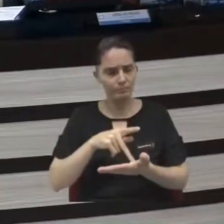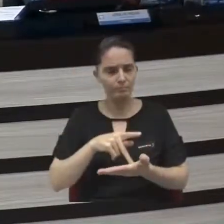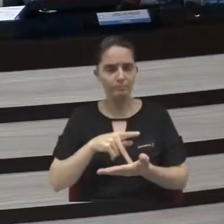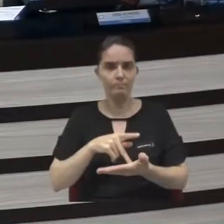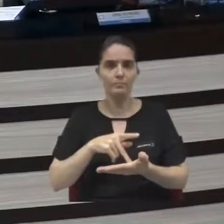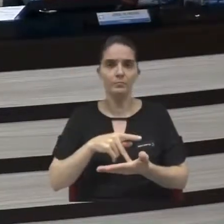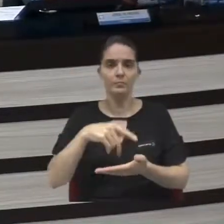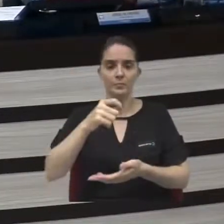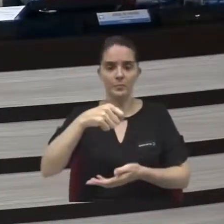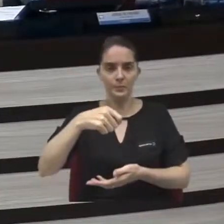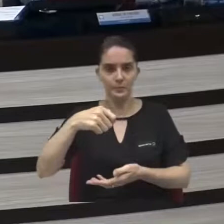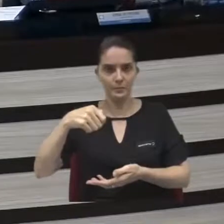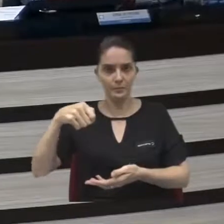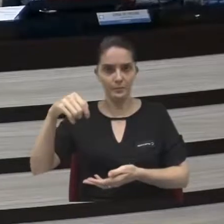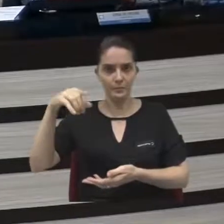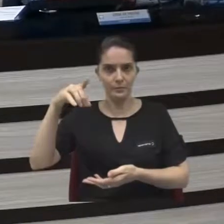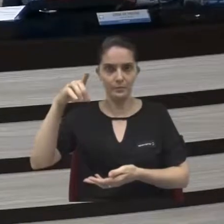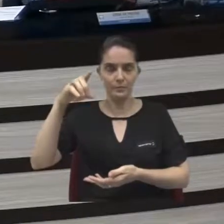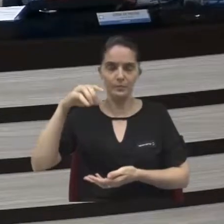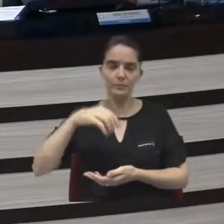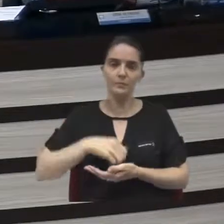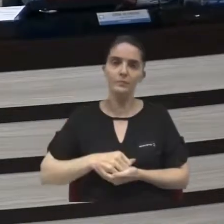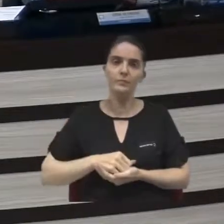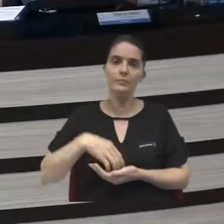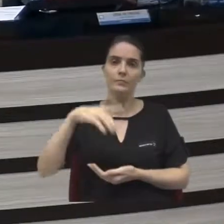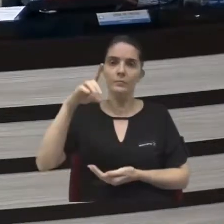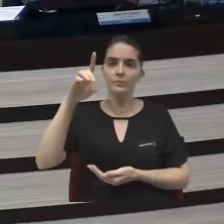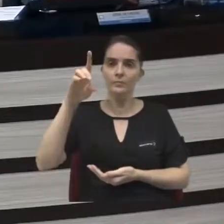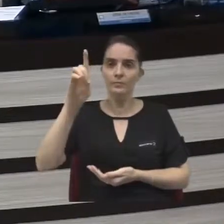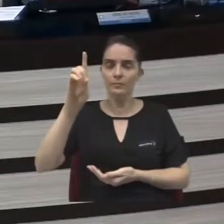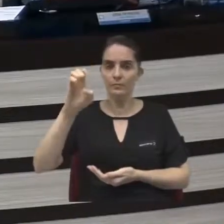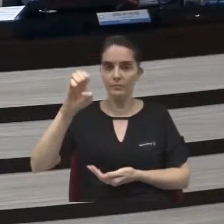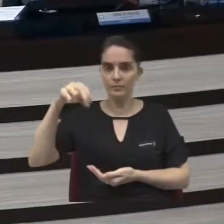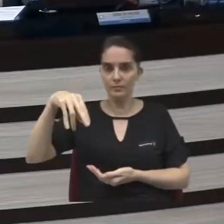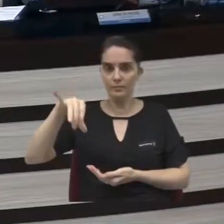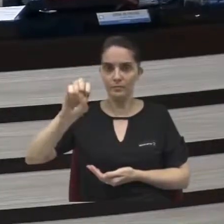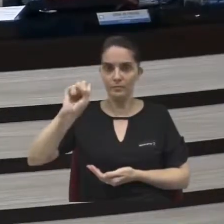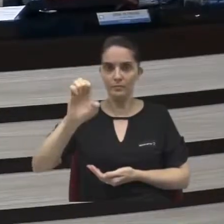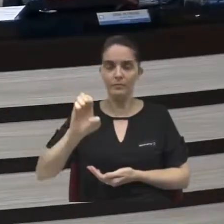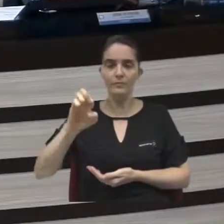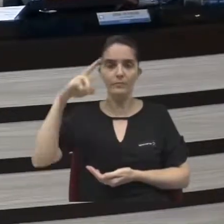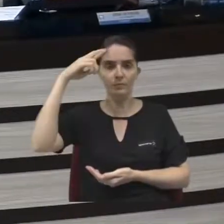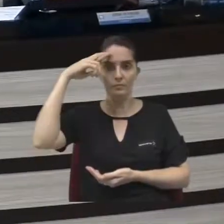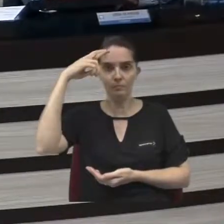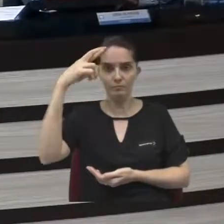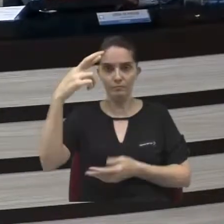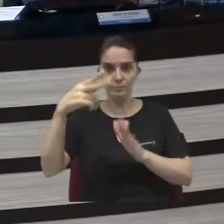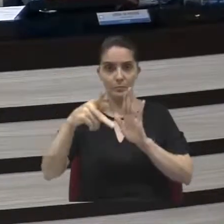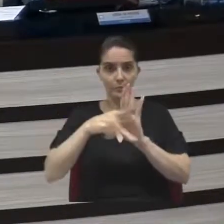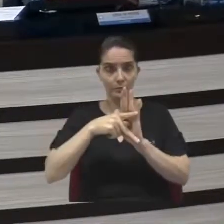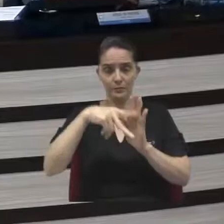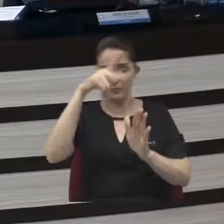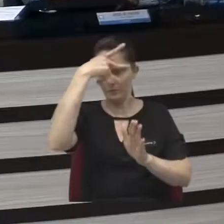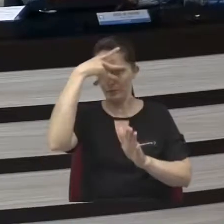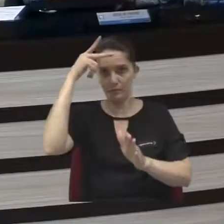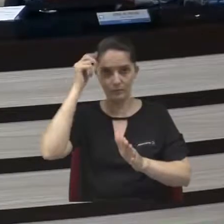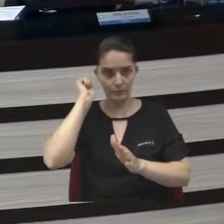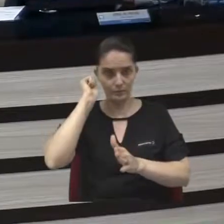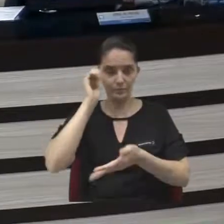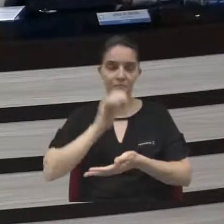distinta consideração. Atenciosamente, Denise Aparecida Rodrigues, gerente da Divisão